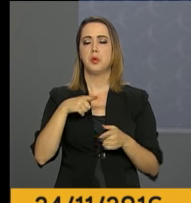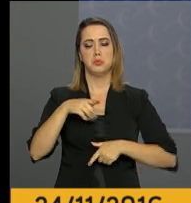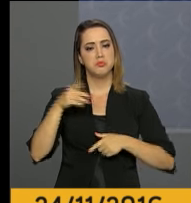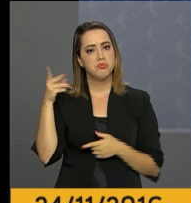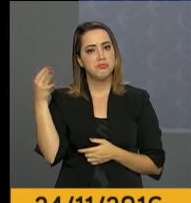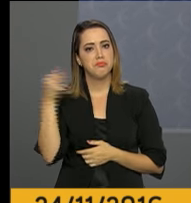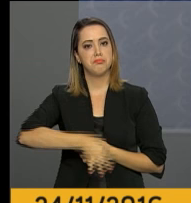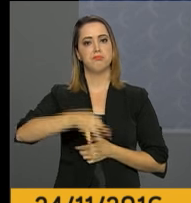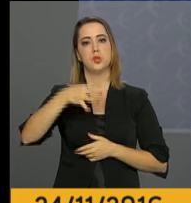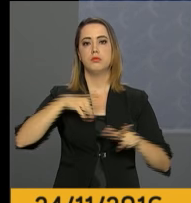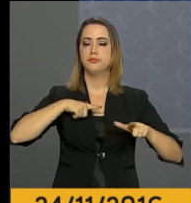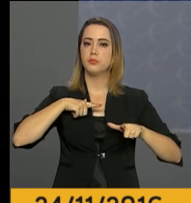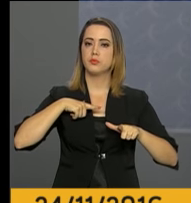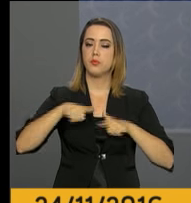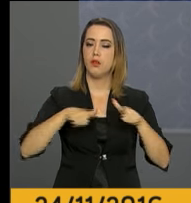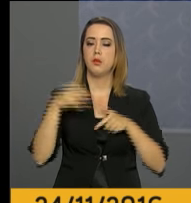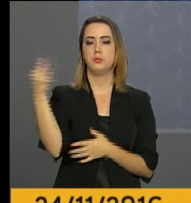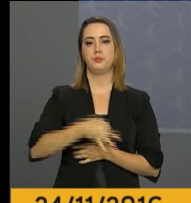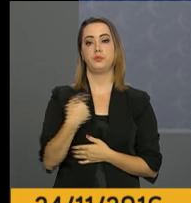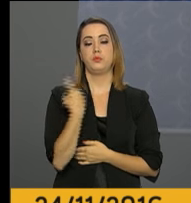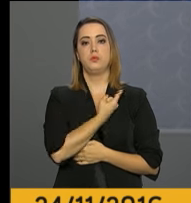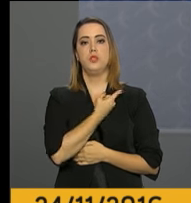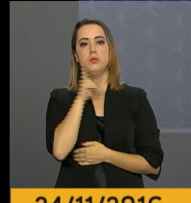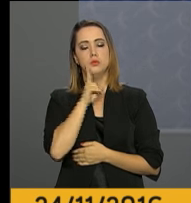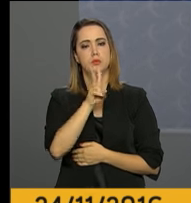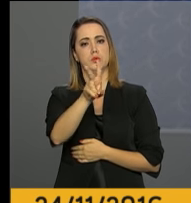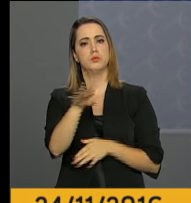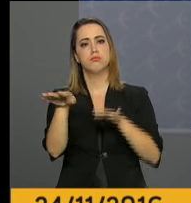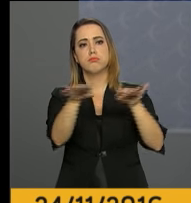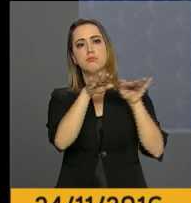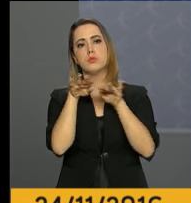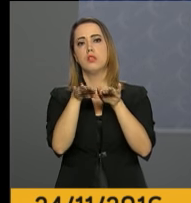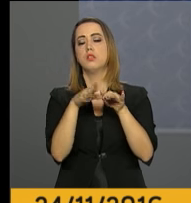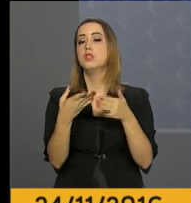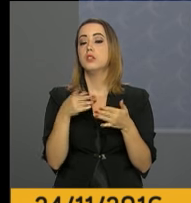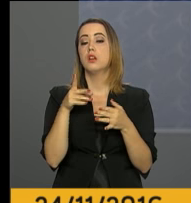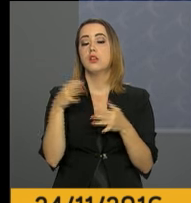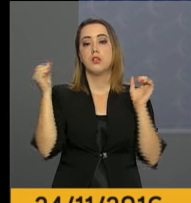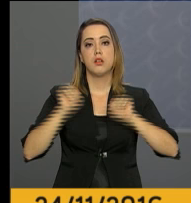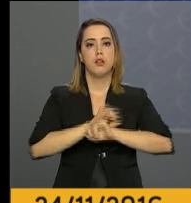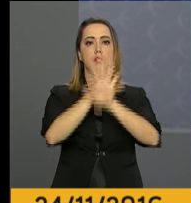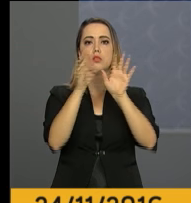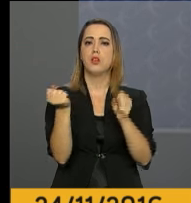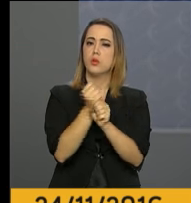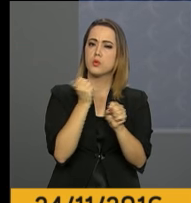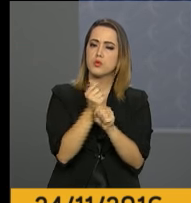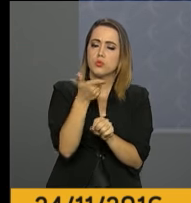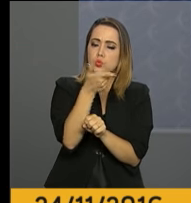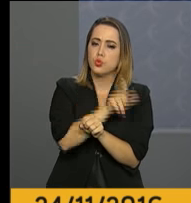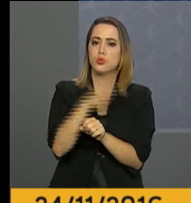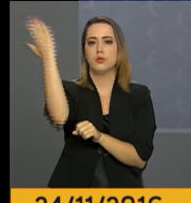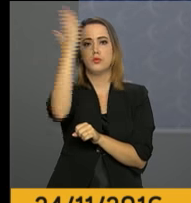grande êxito nós temos Norte Claro a reconstrução Nacional o diálogo a